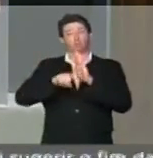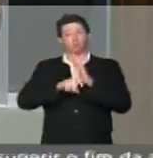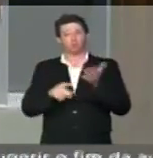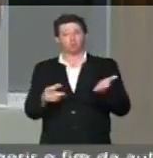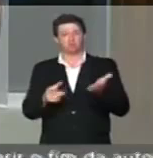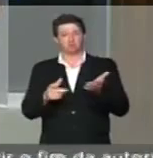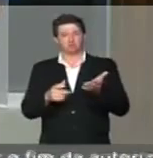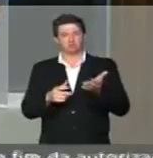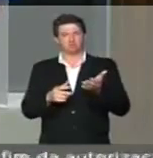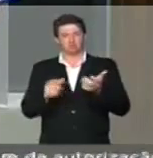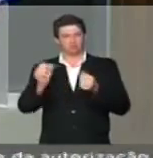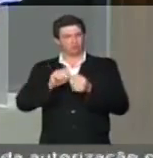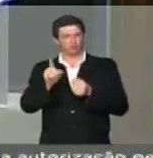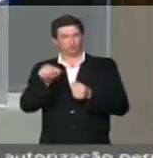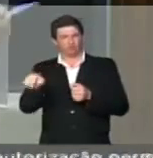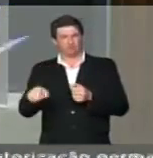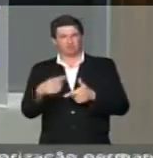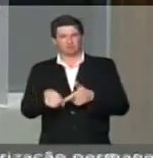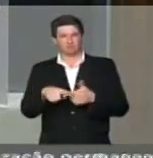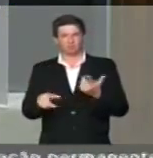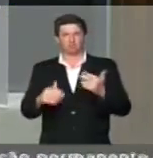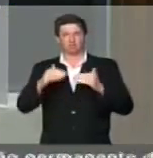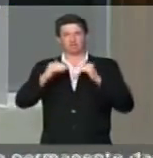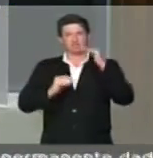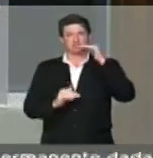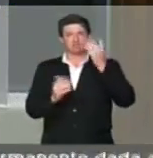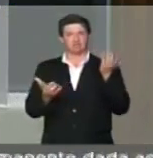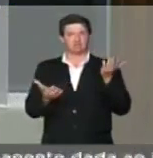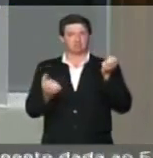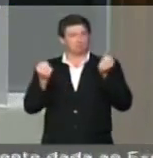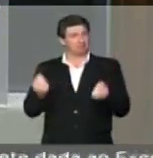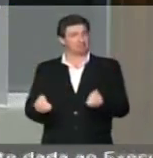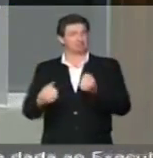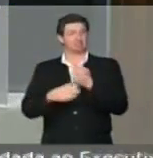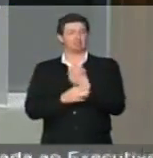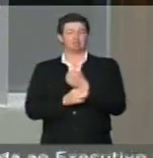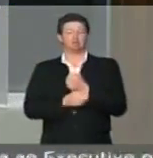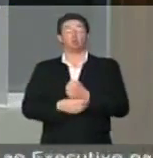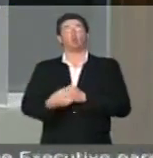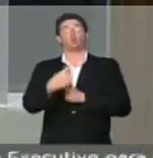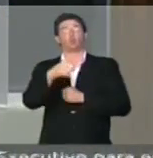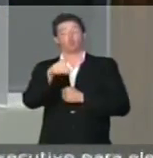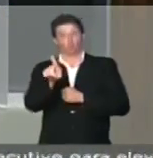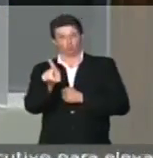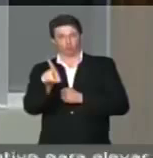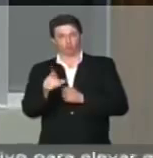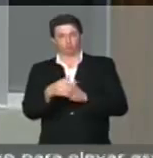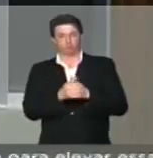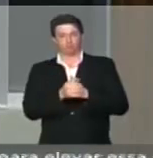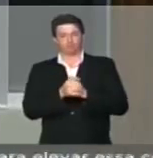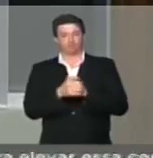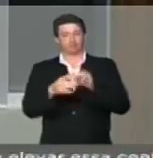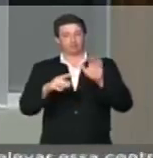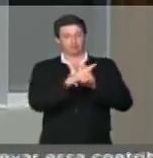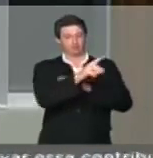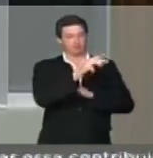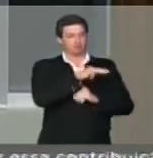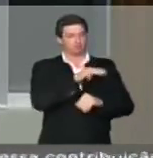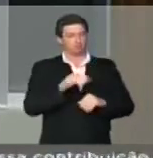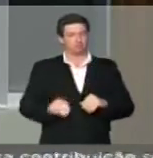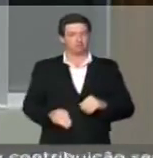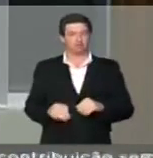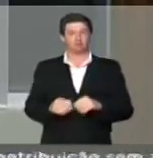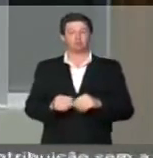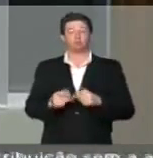também não contribuiu para esse desequilíbrio todo? E, por fim, indagação ao ministro